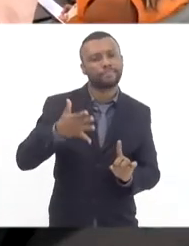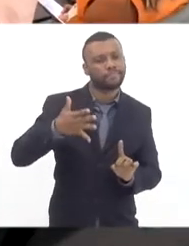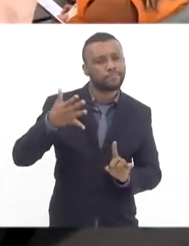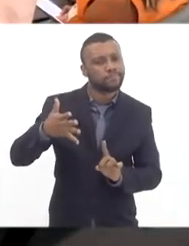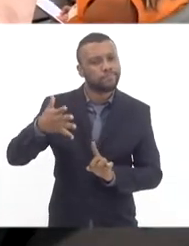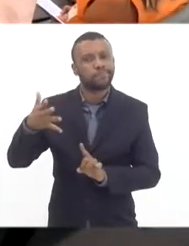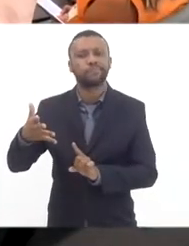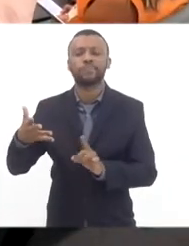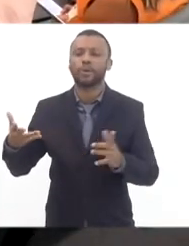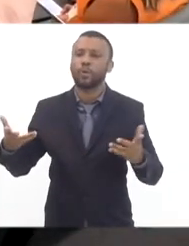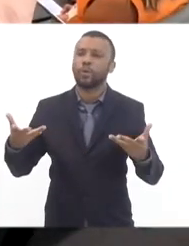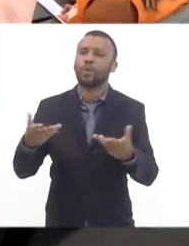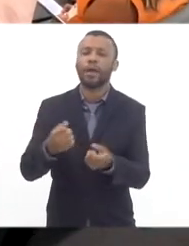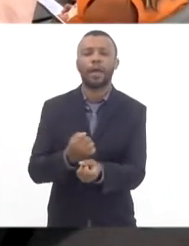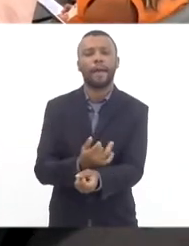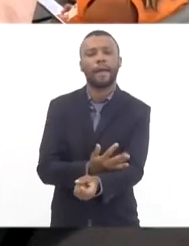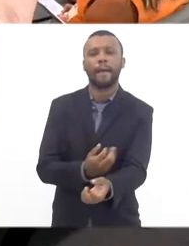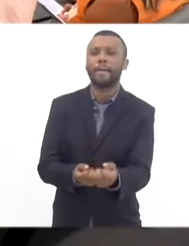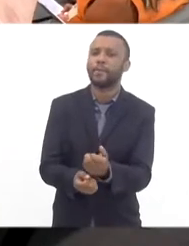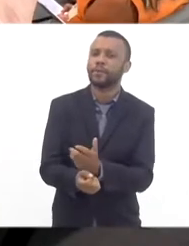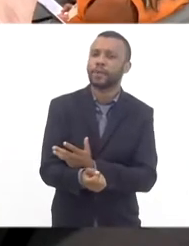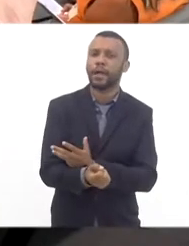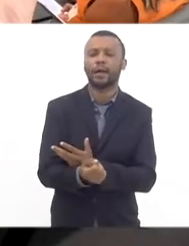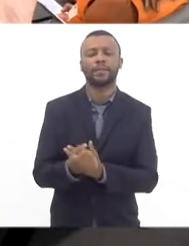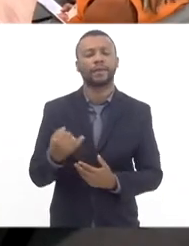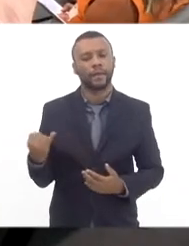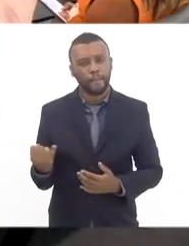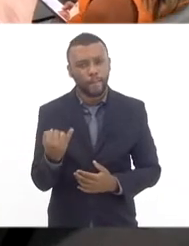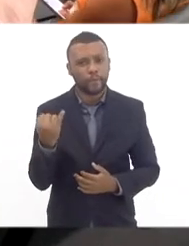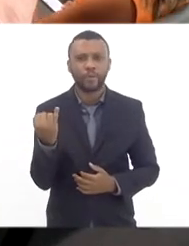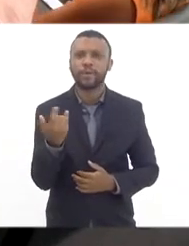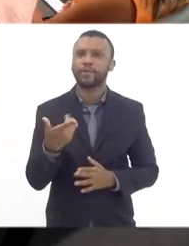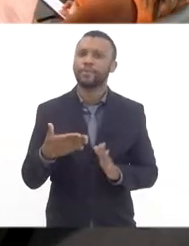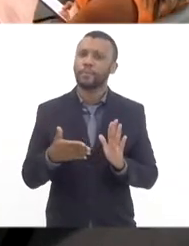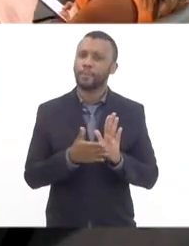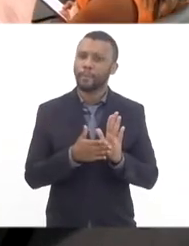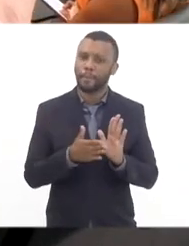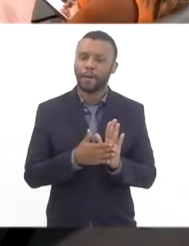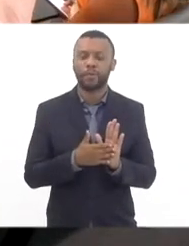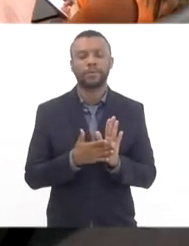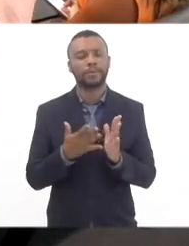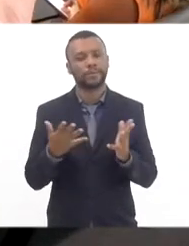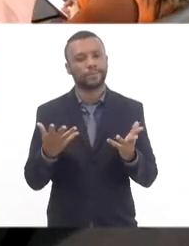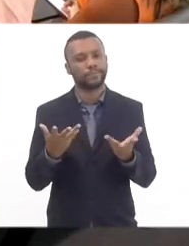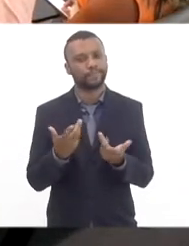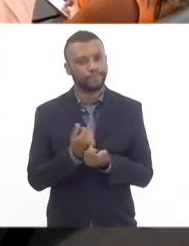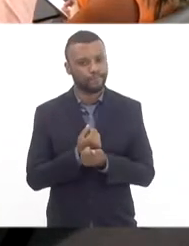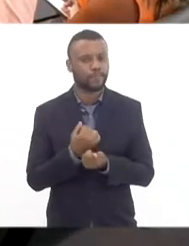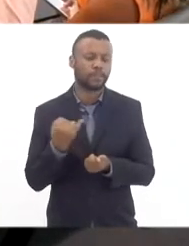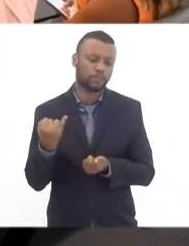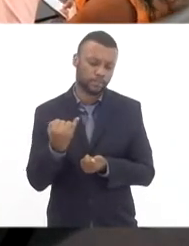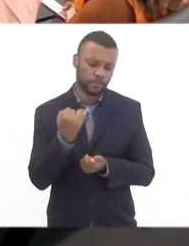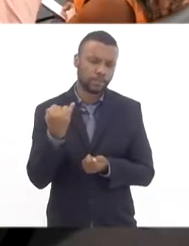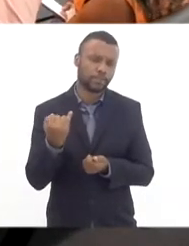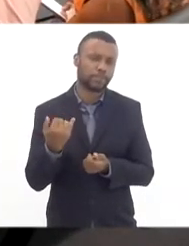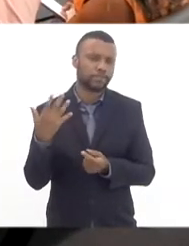extremamente emocionadas, importantes, com uma pauta que é essencial, né, que foi falado e foi